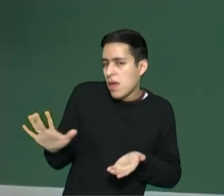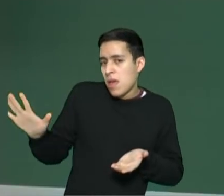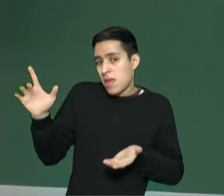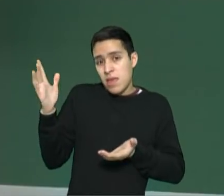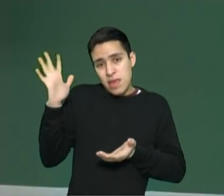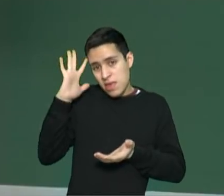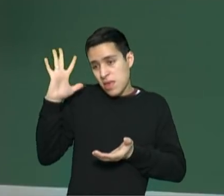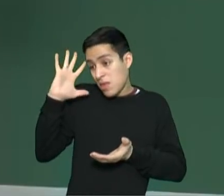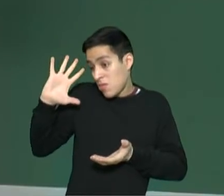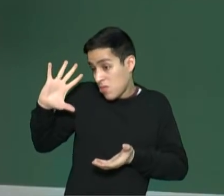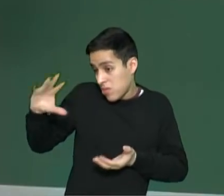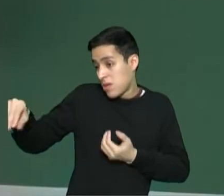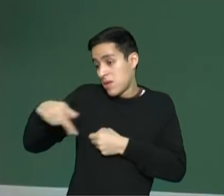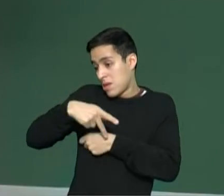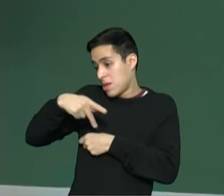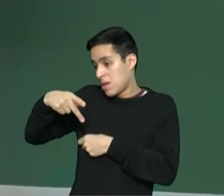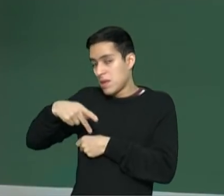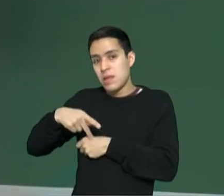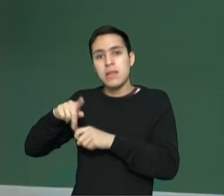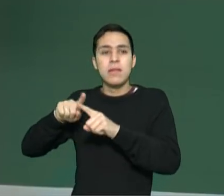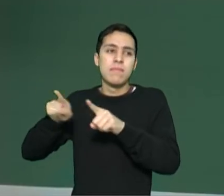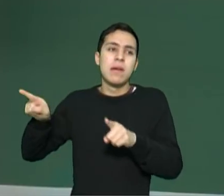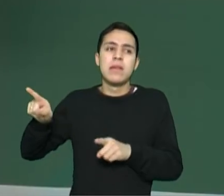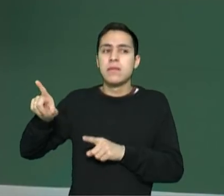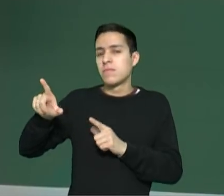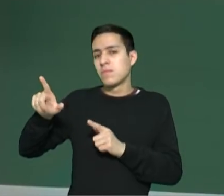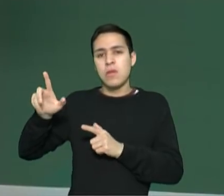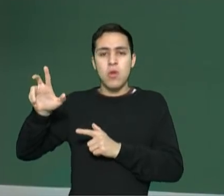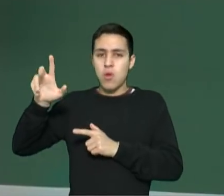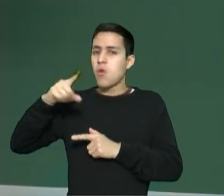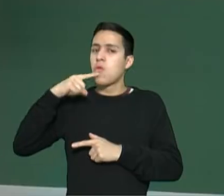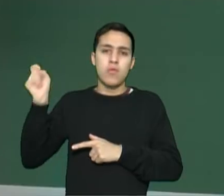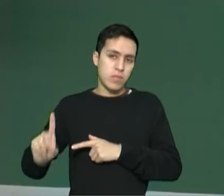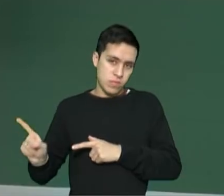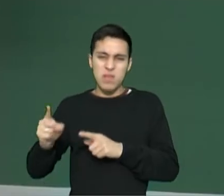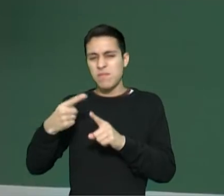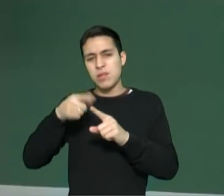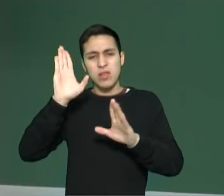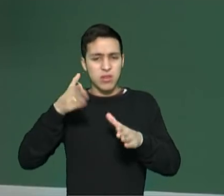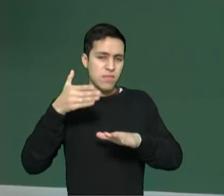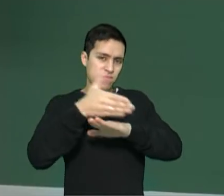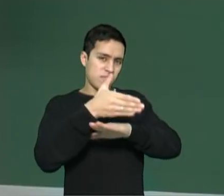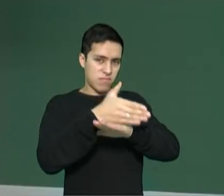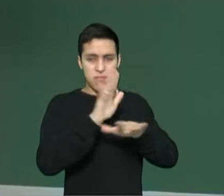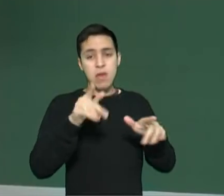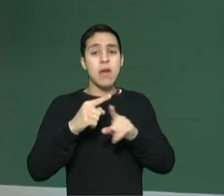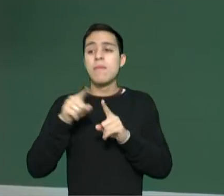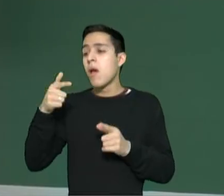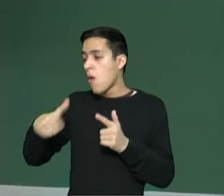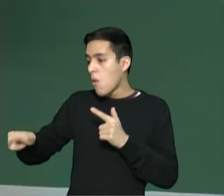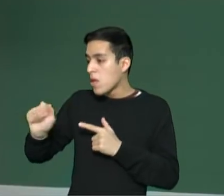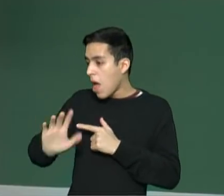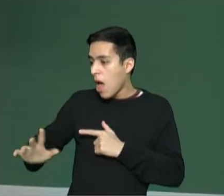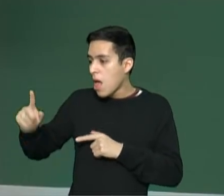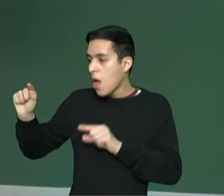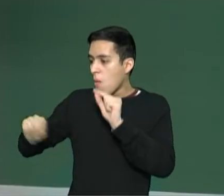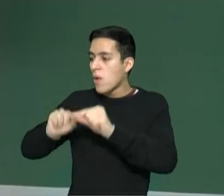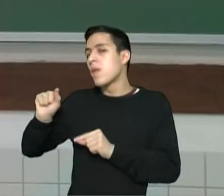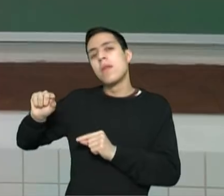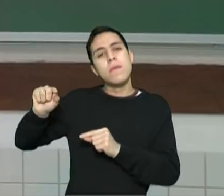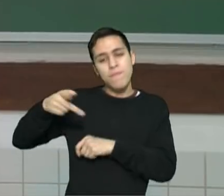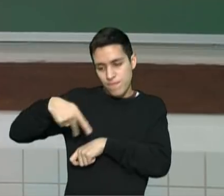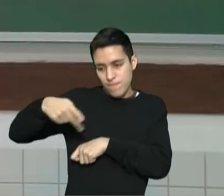imaginar todos os países da Ásia, menos a Rússia, que fazem parte, que vão rodar nessa única cadeirinha aqui,